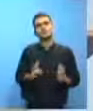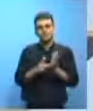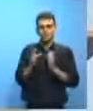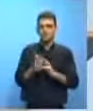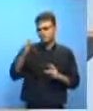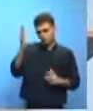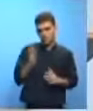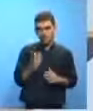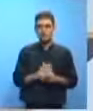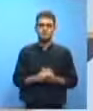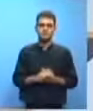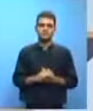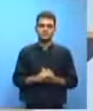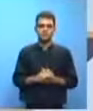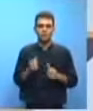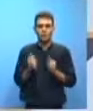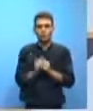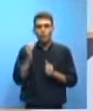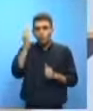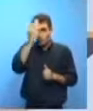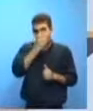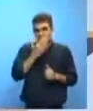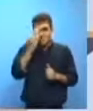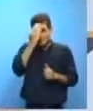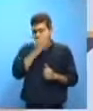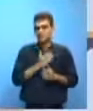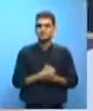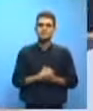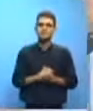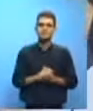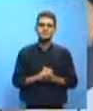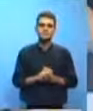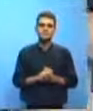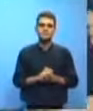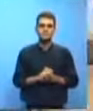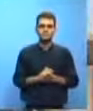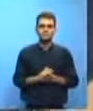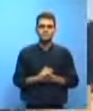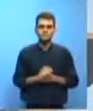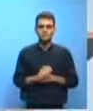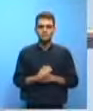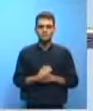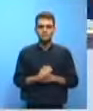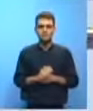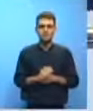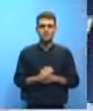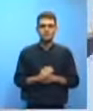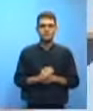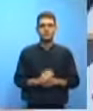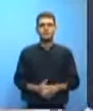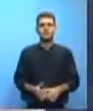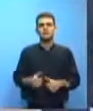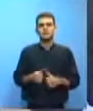então, se é disfarçado, aí como é que eu ia saber? De fato, filho. E ele está disfarçado em um dos membros da